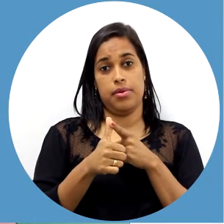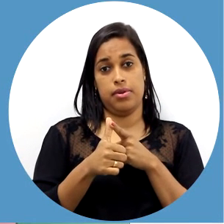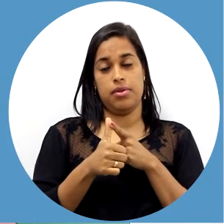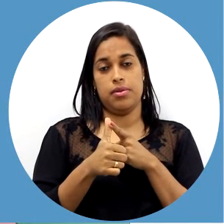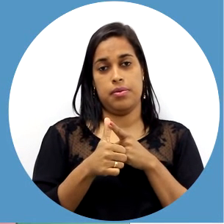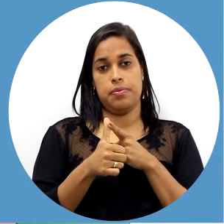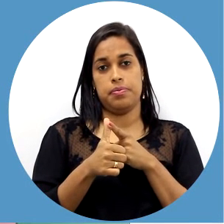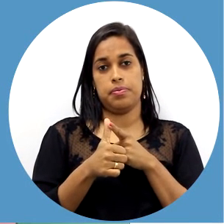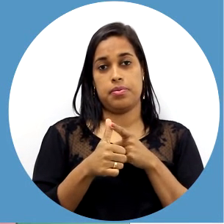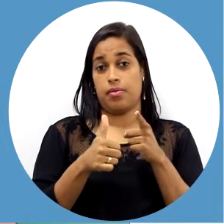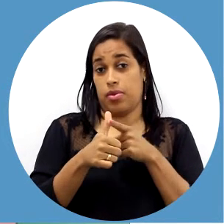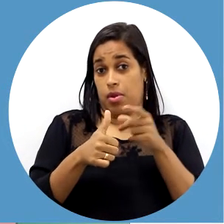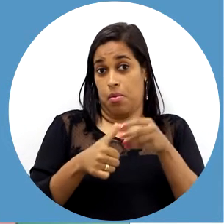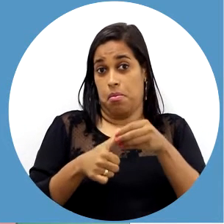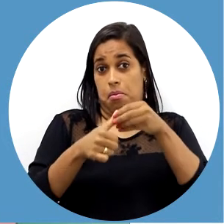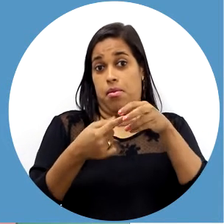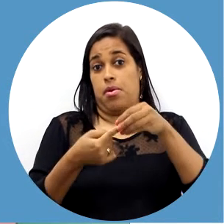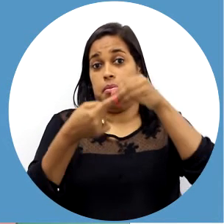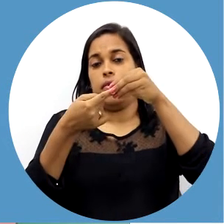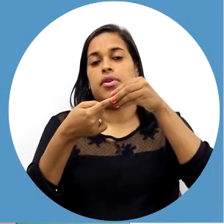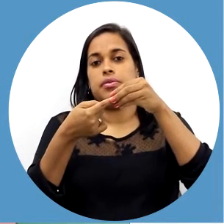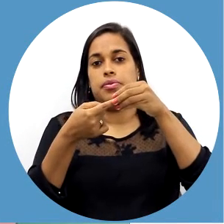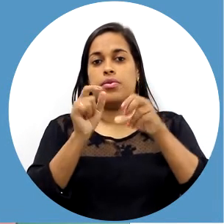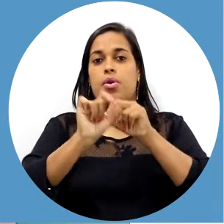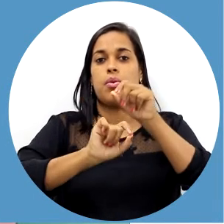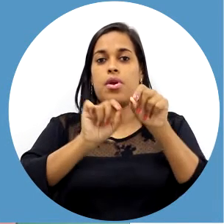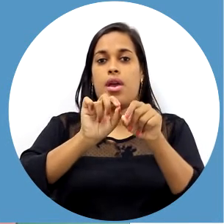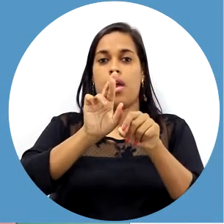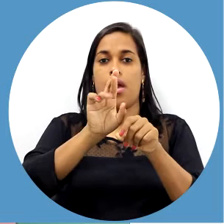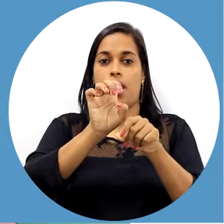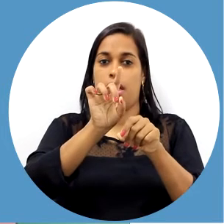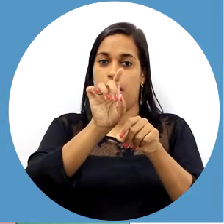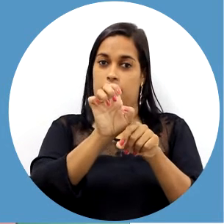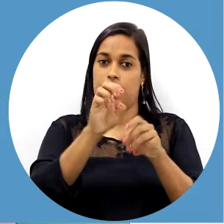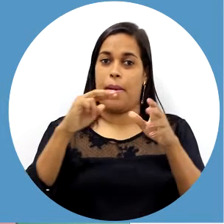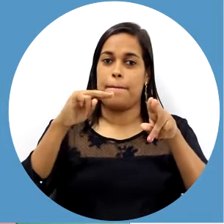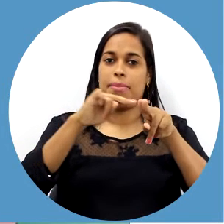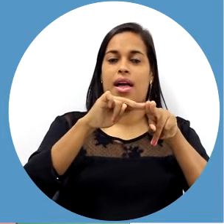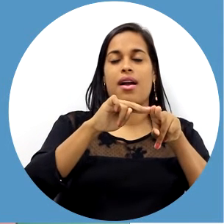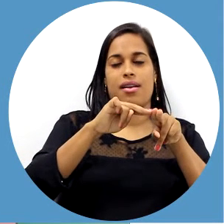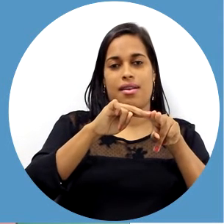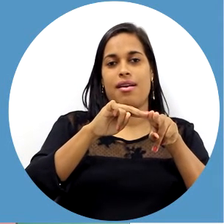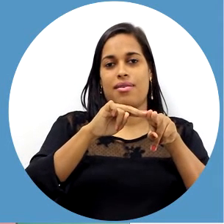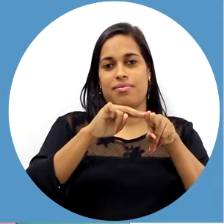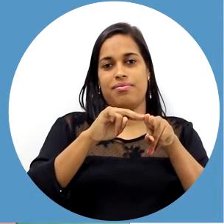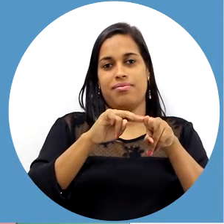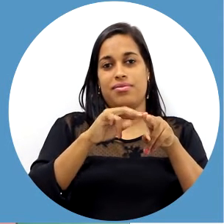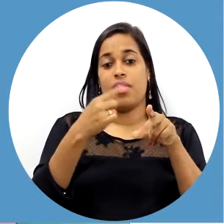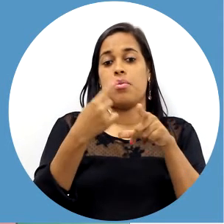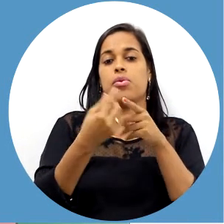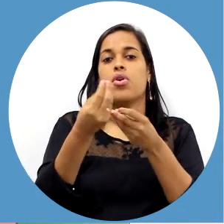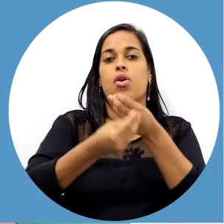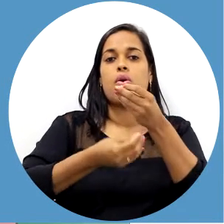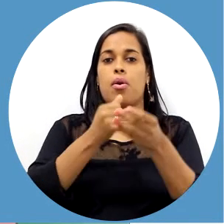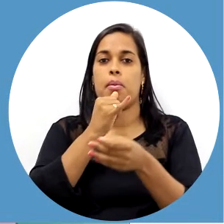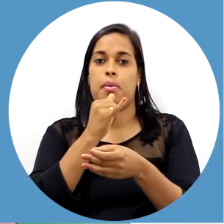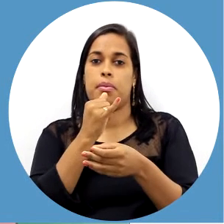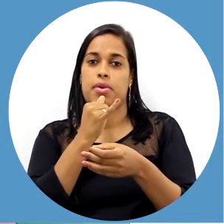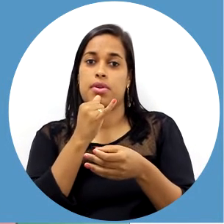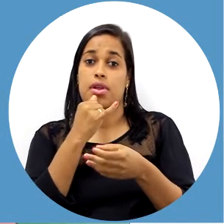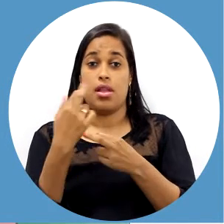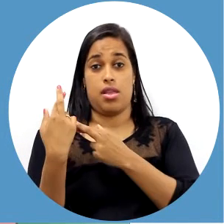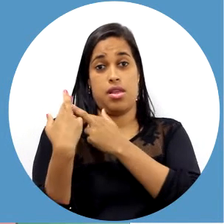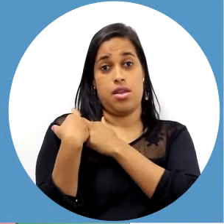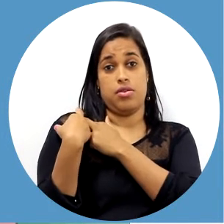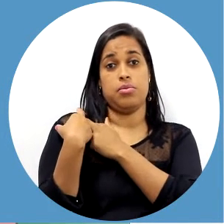que a gente destaca daí seria a placa de rede. A placa de rede, ela está na camada física